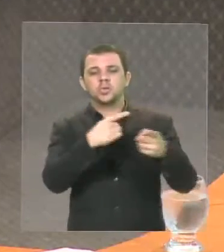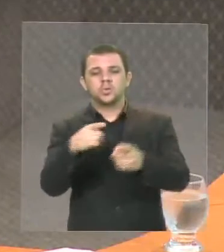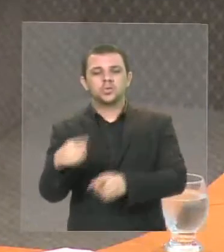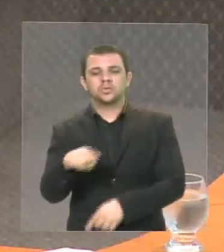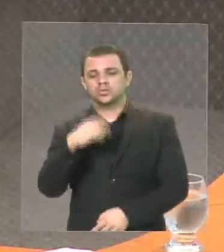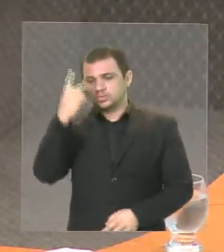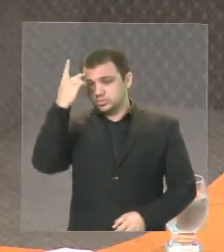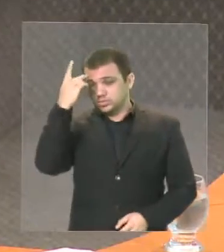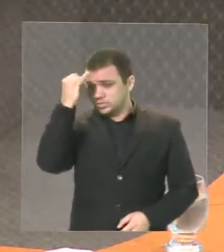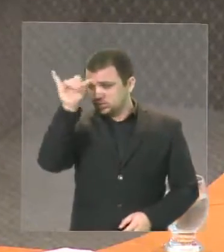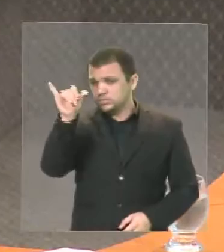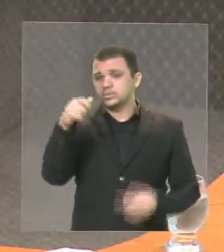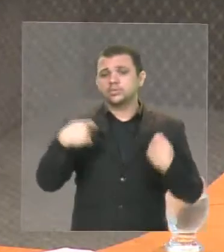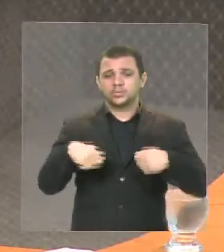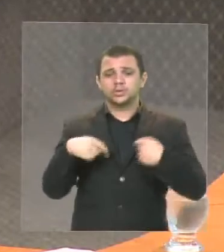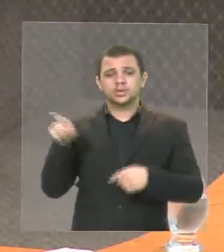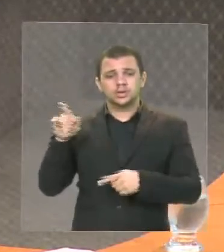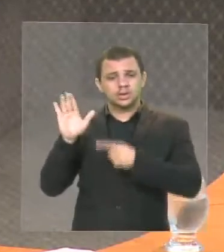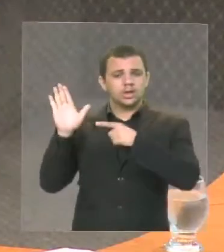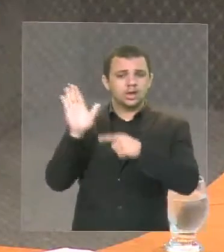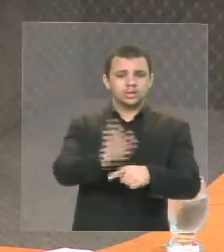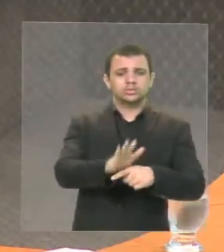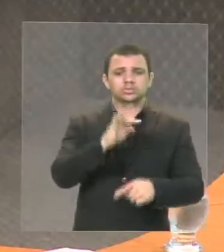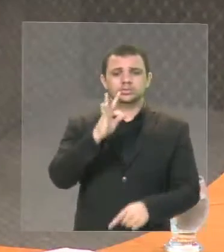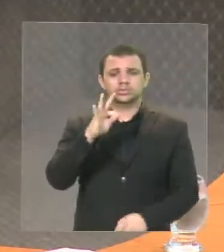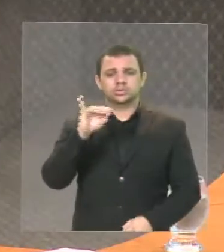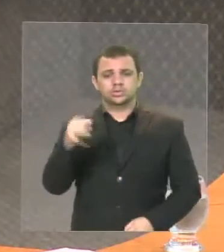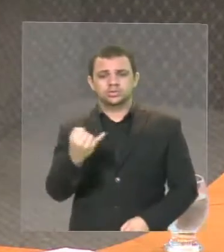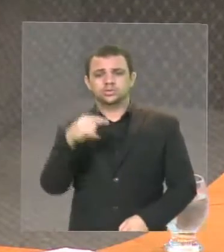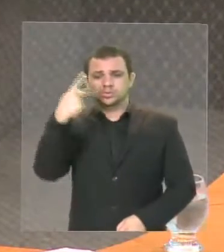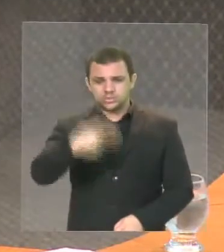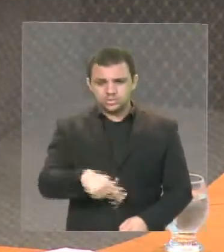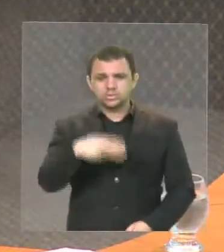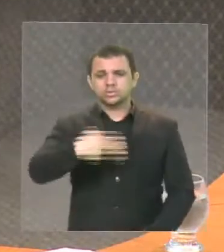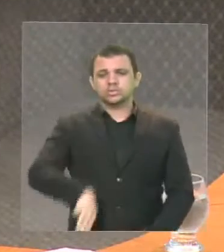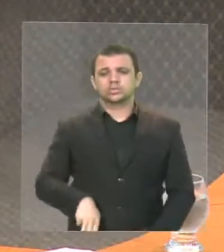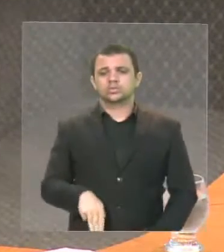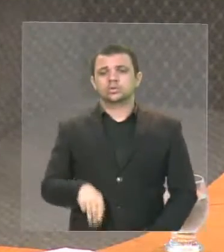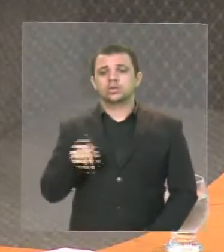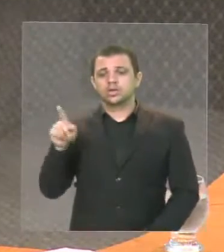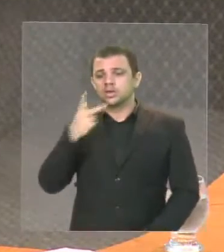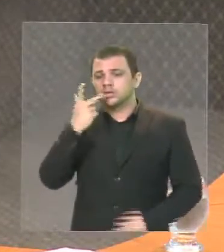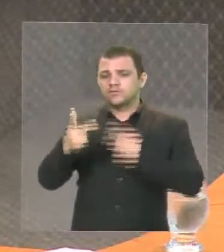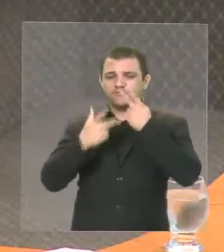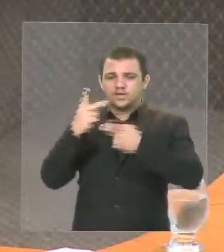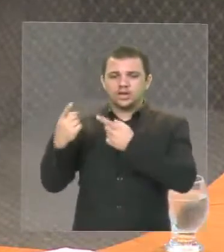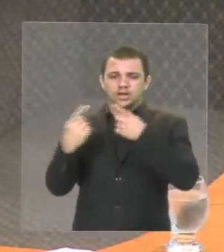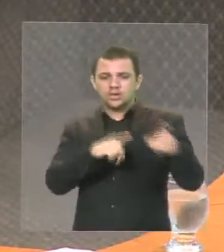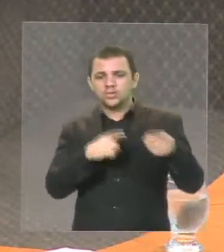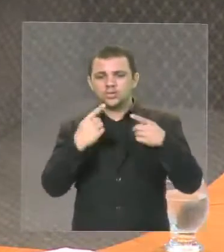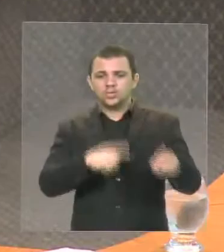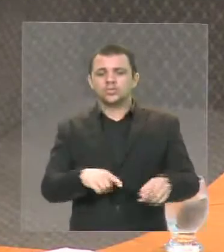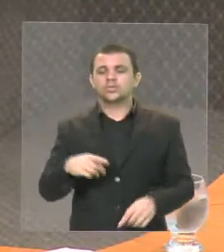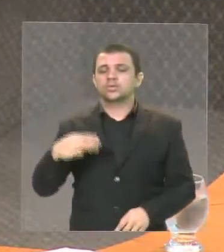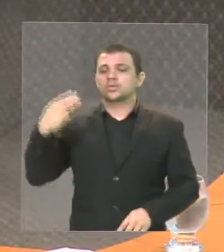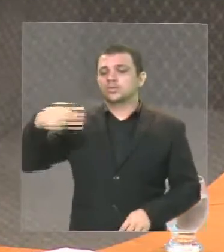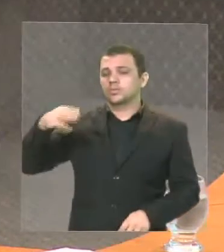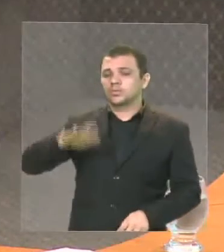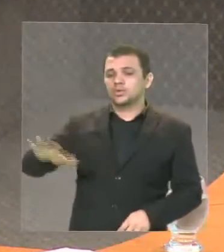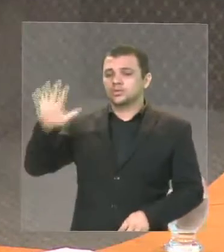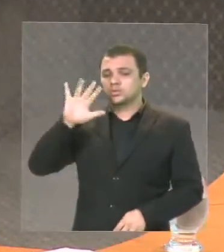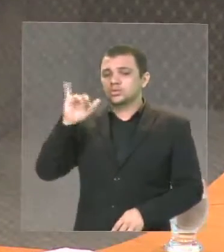tem que procurar ajudar o Tribunal de Justiça daqui. Ao invés de ele estar denegrindo a imagem do Maranhão lá fora, ele tem